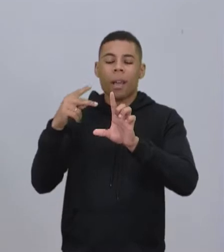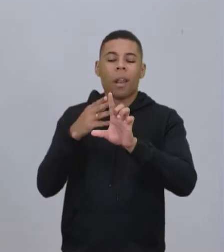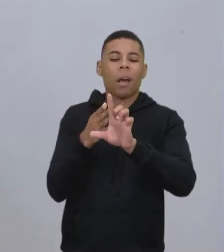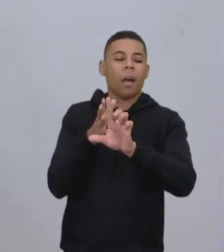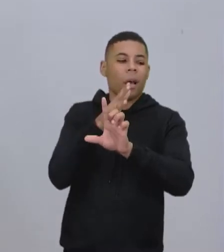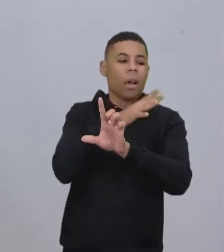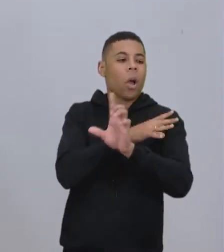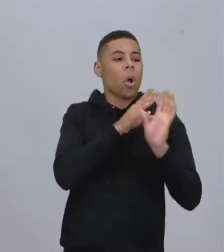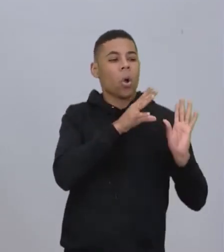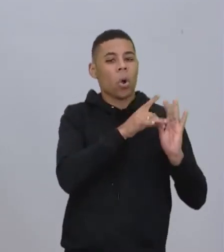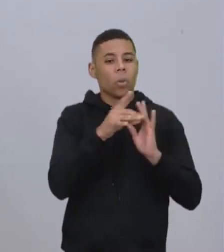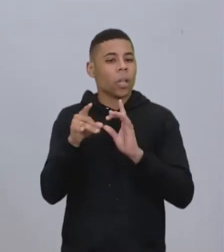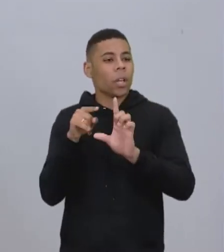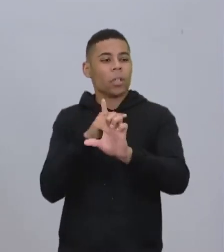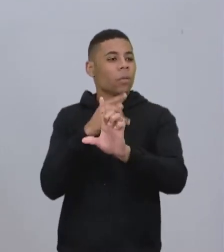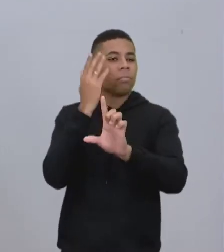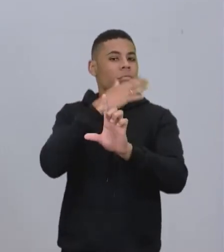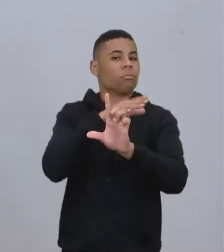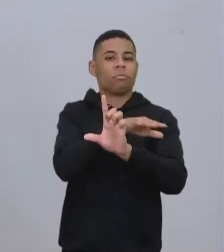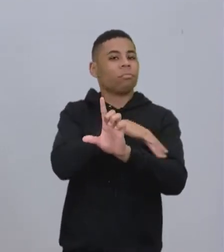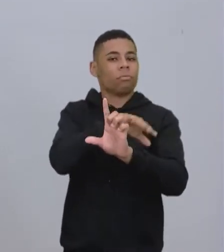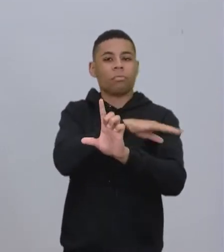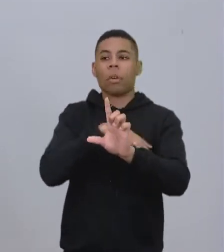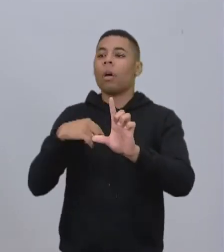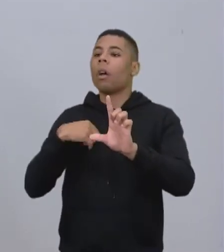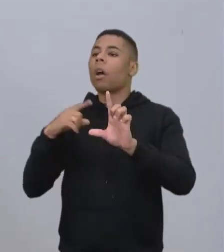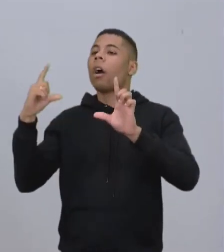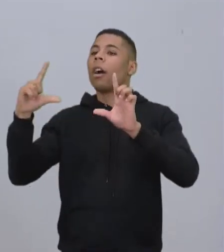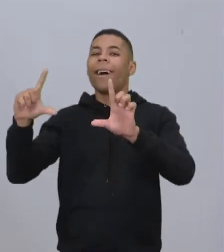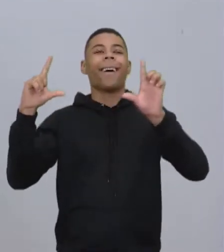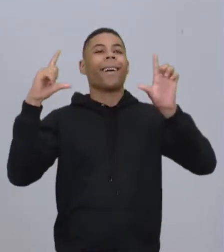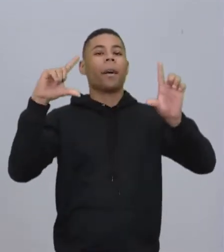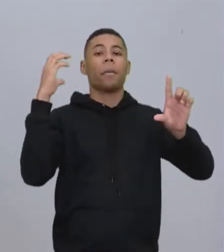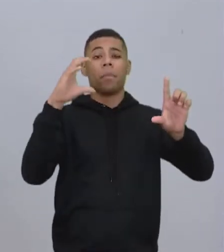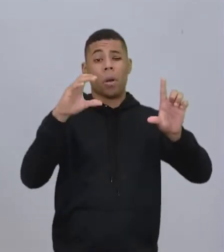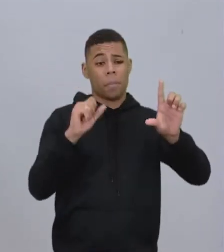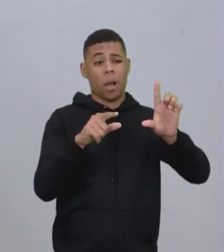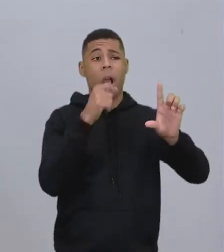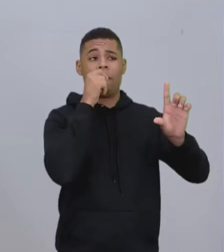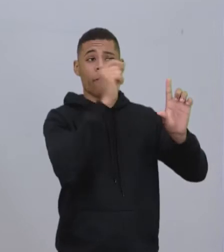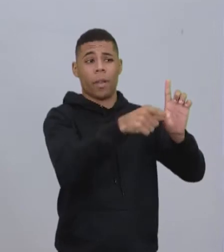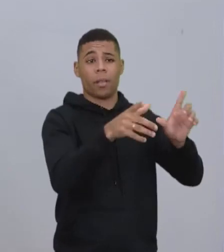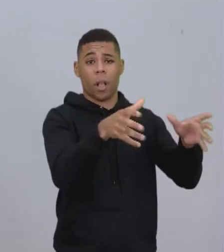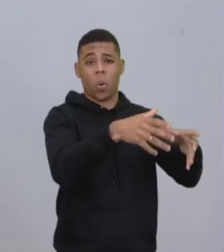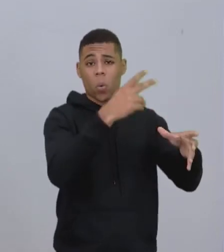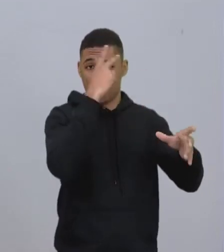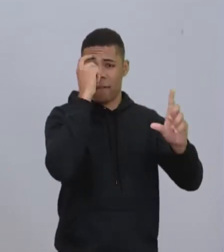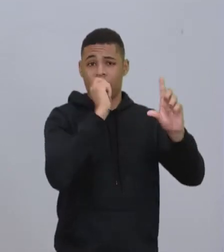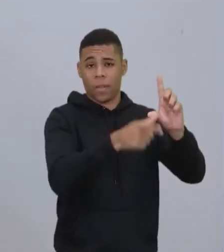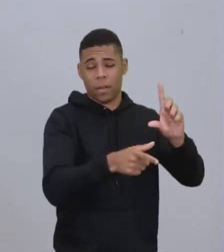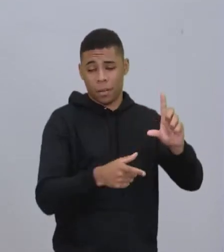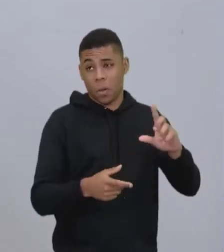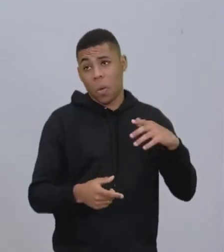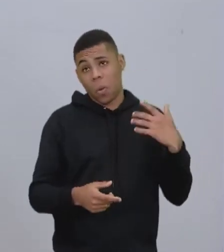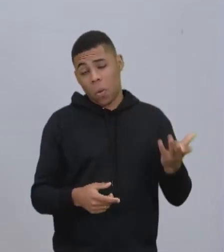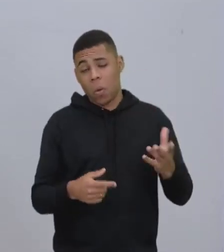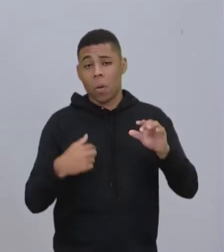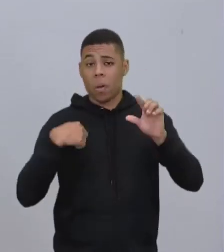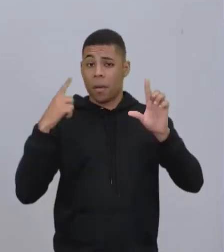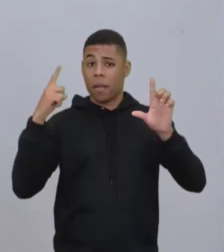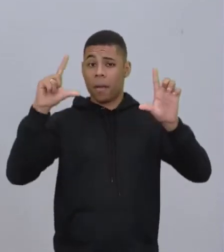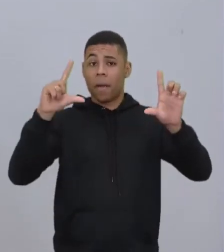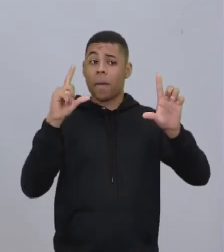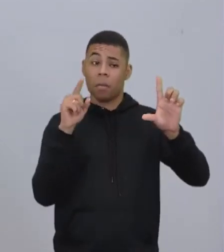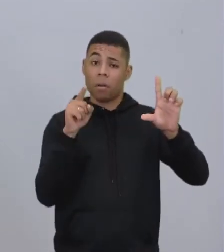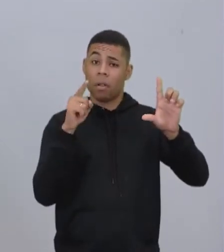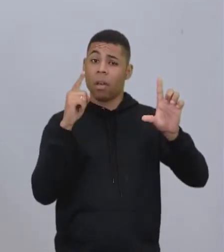Eu posso, de repente, uma imagem ofender algum público, eu posso realmente criar uma situação que propõe uma